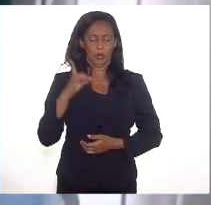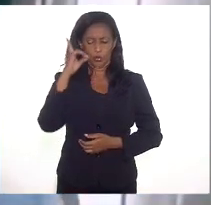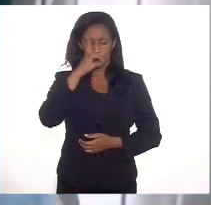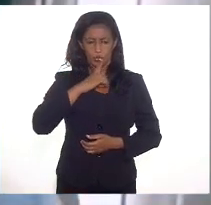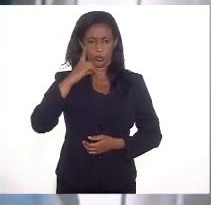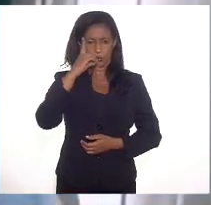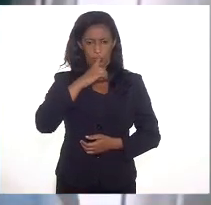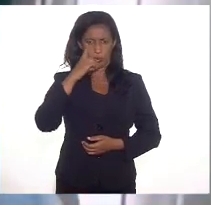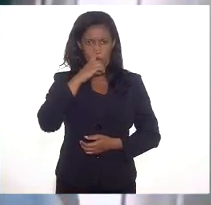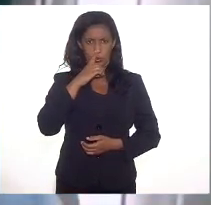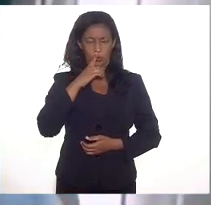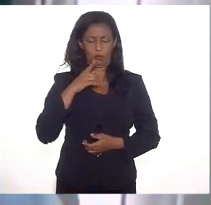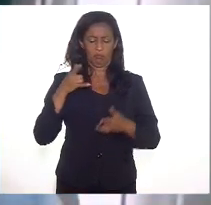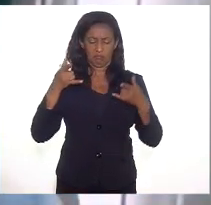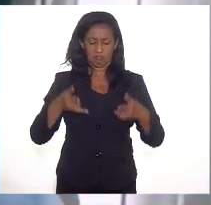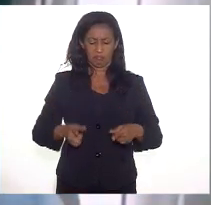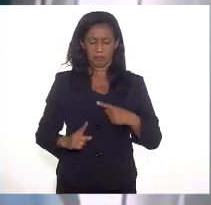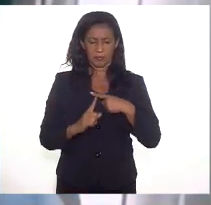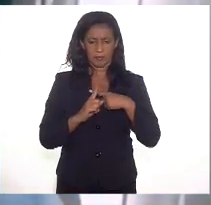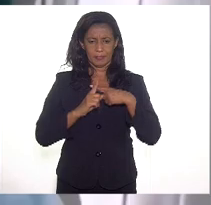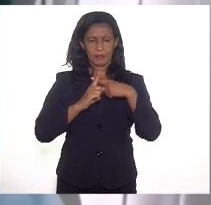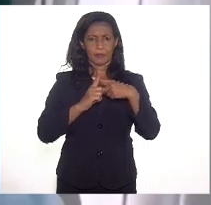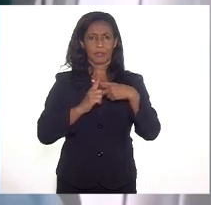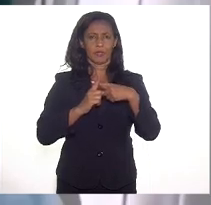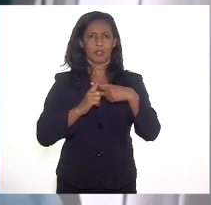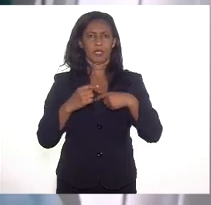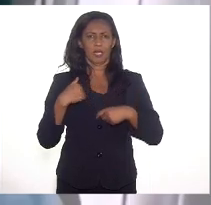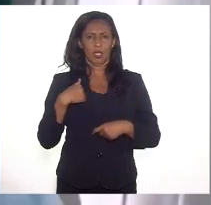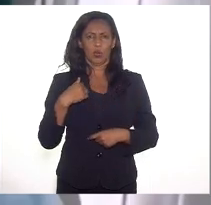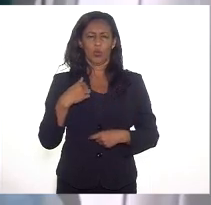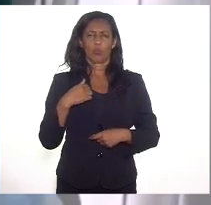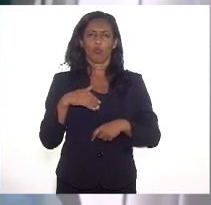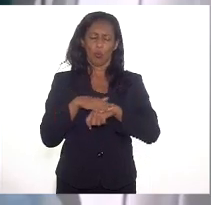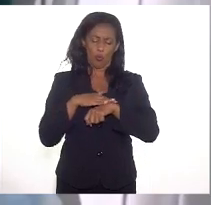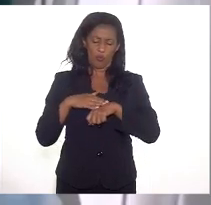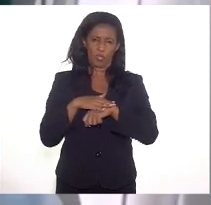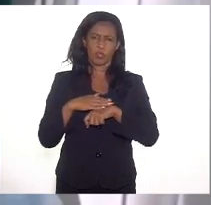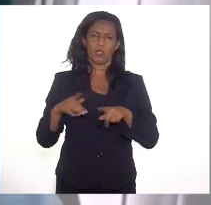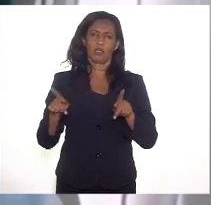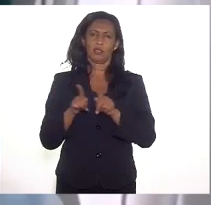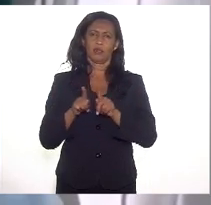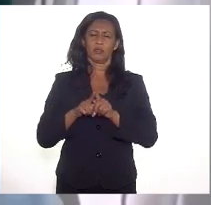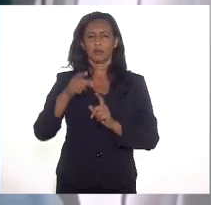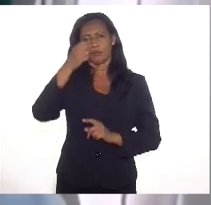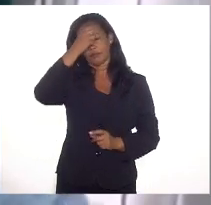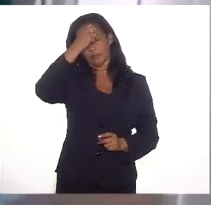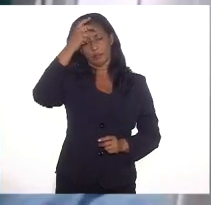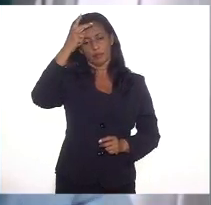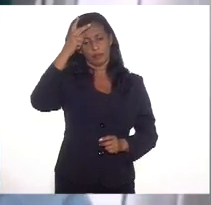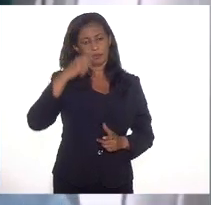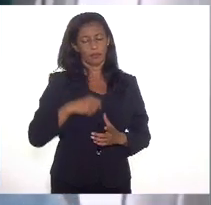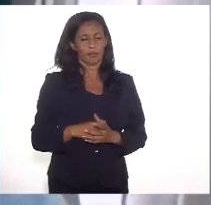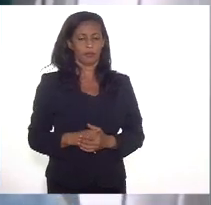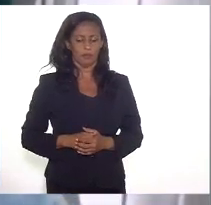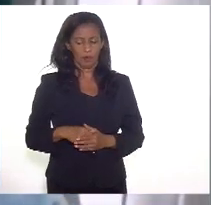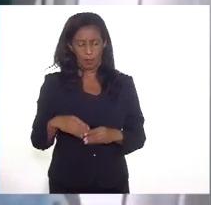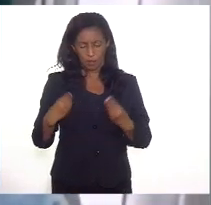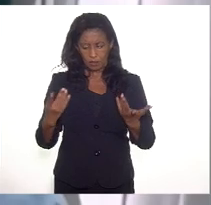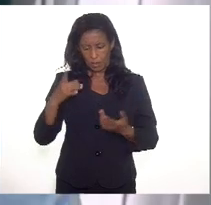dia do seu sepultamento, eu conversei também com o prefeito Axel Grael enfim, dei a